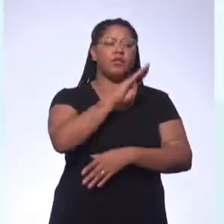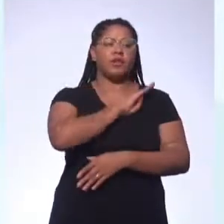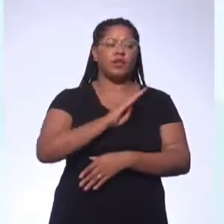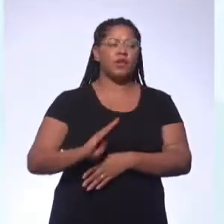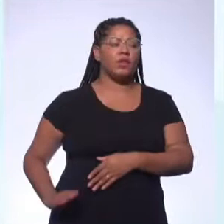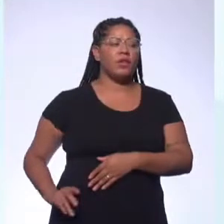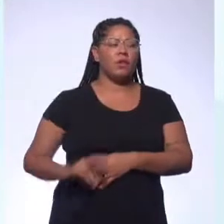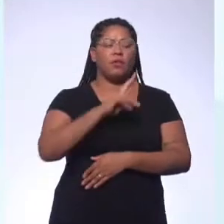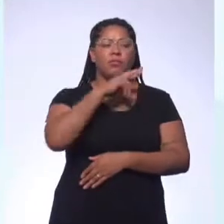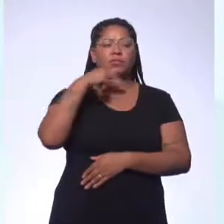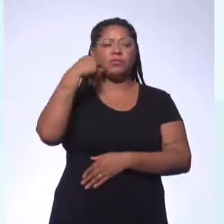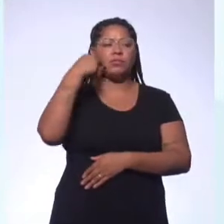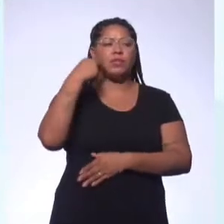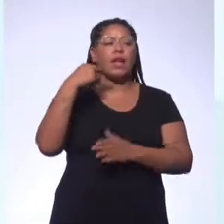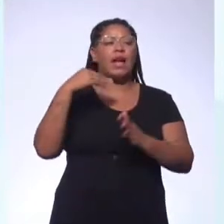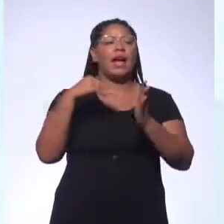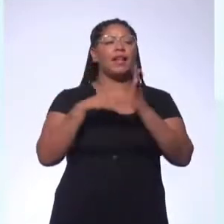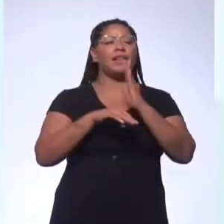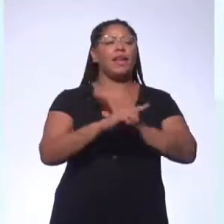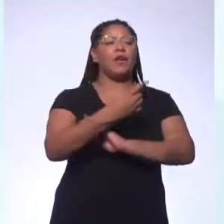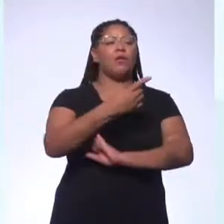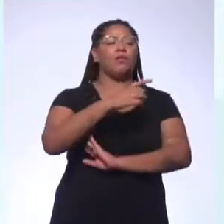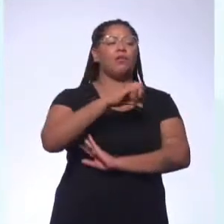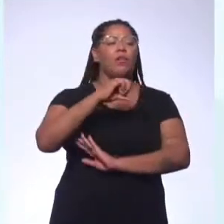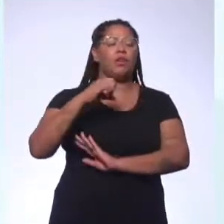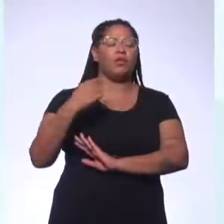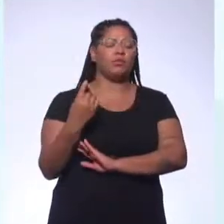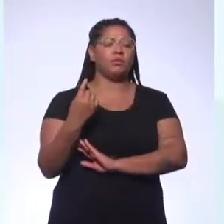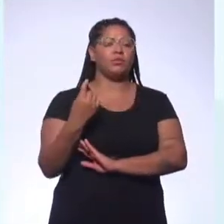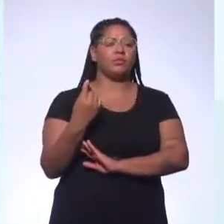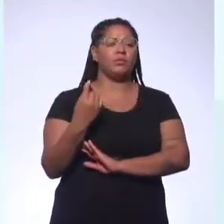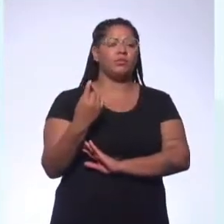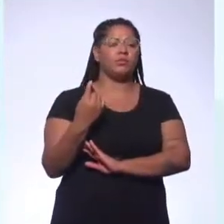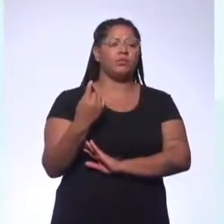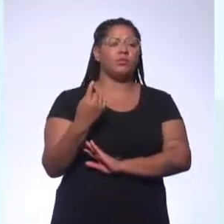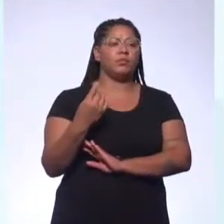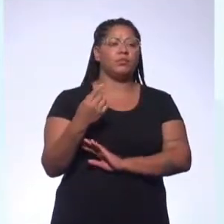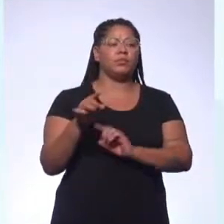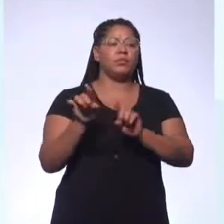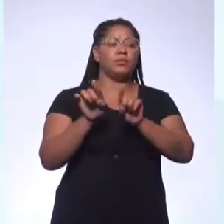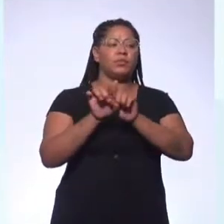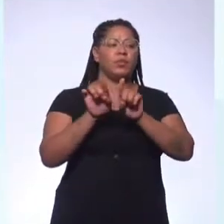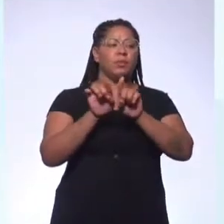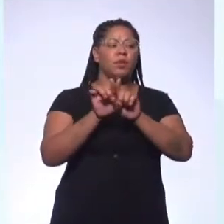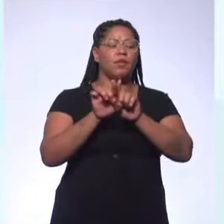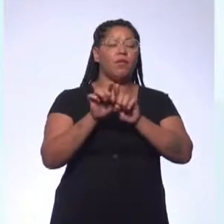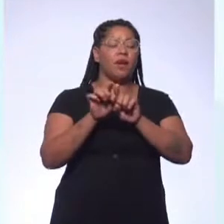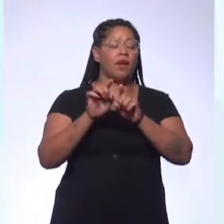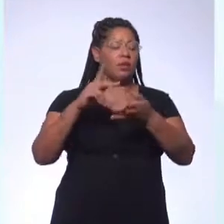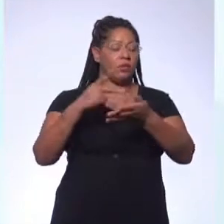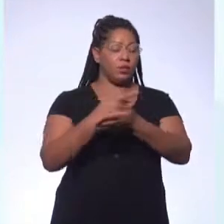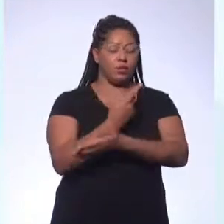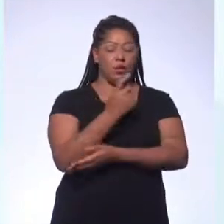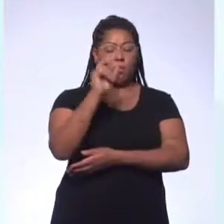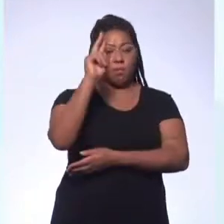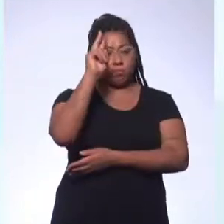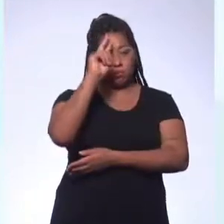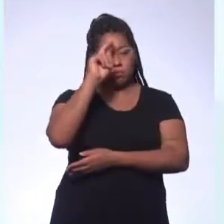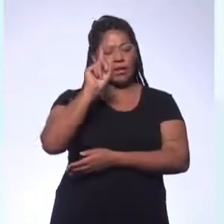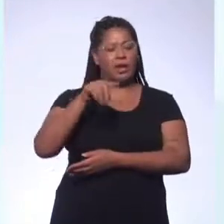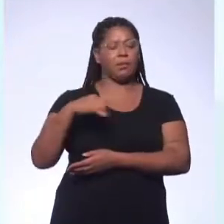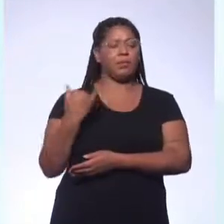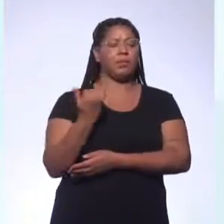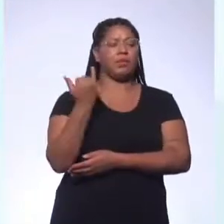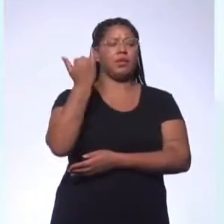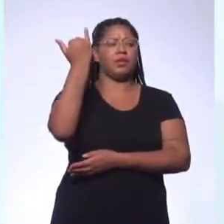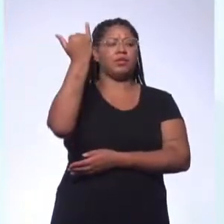a 91, mas em 1989 vai acontecer um fato histórico muito